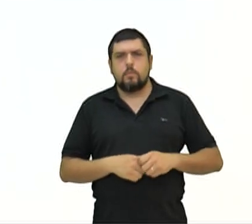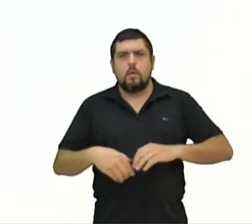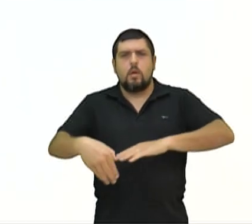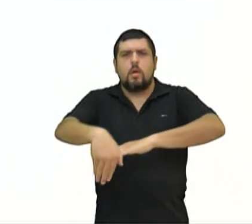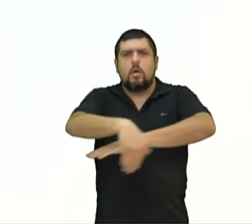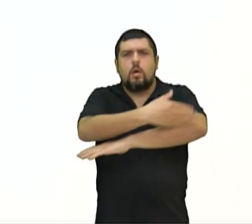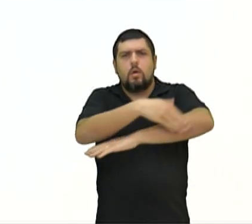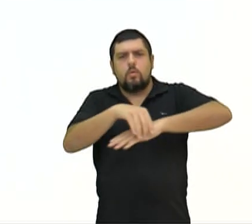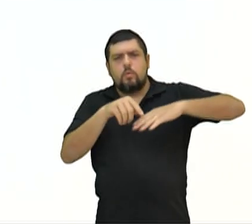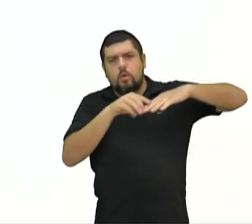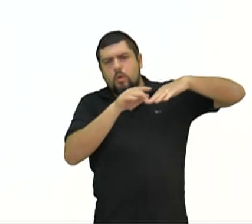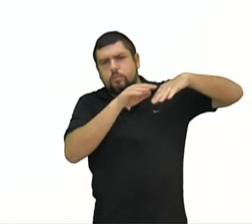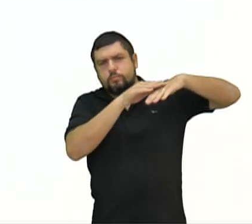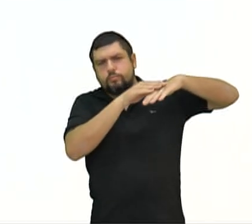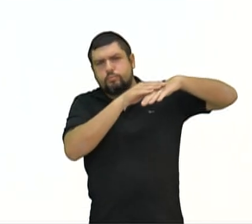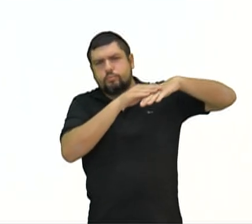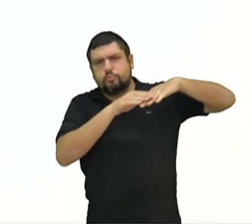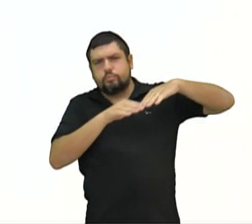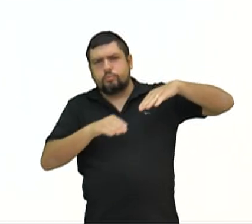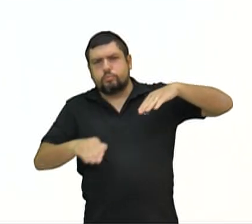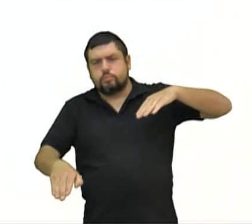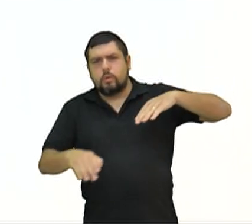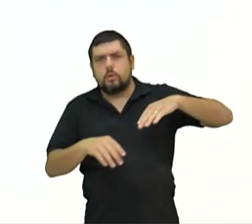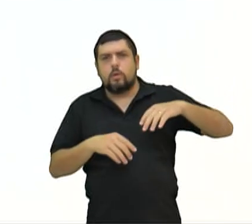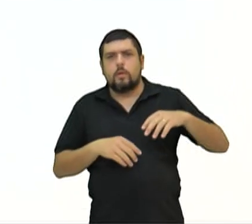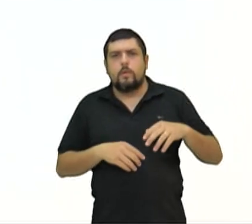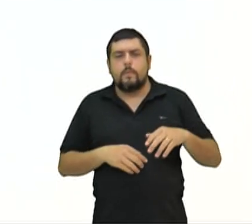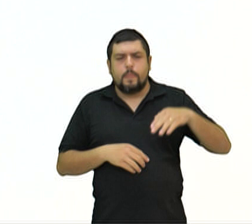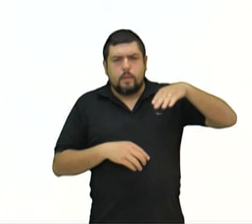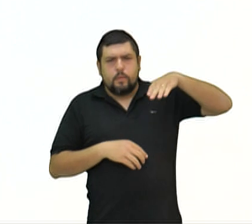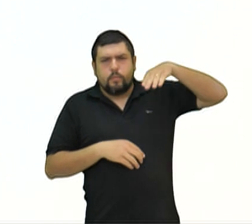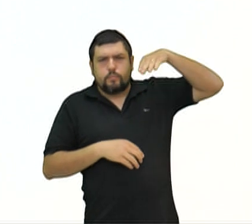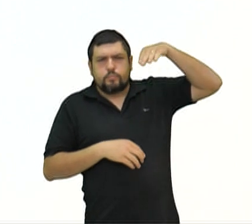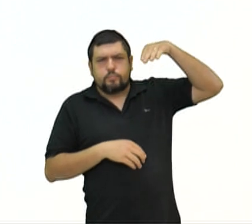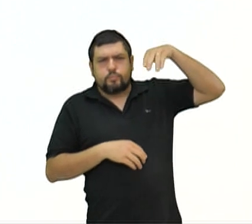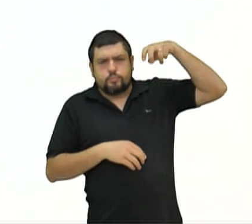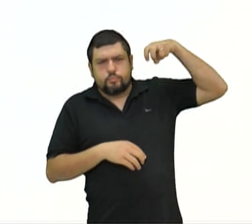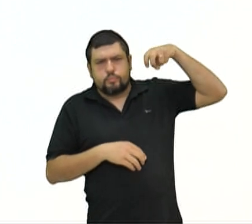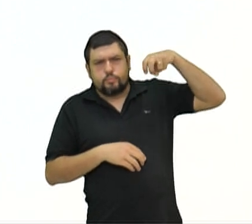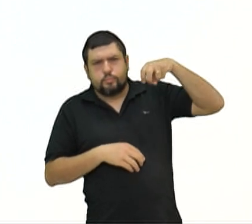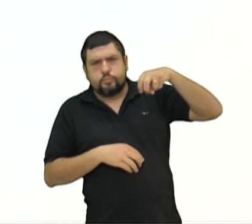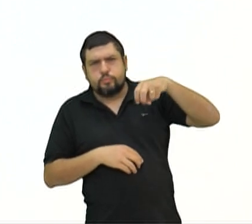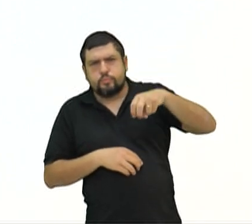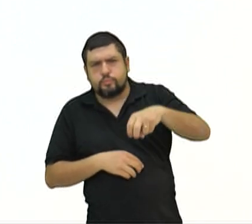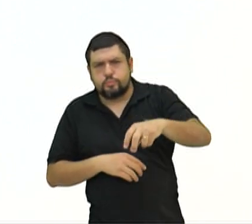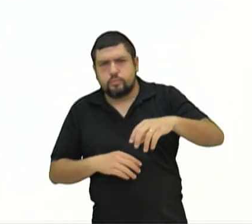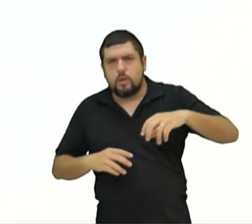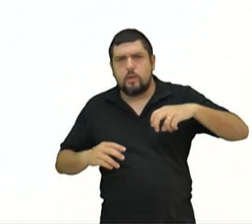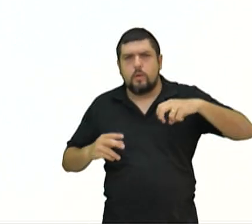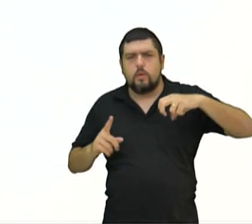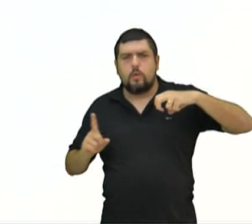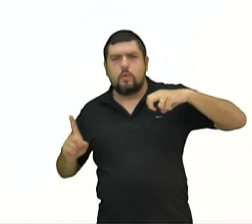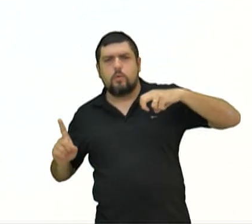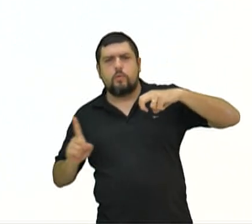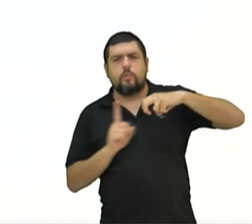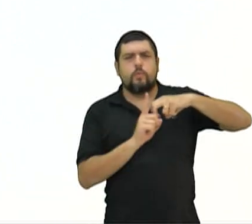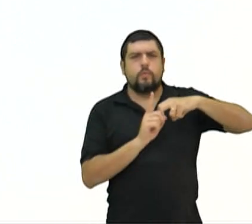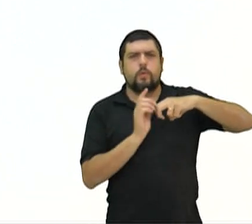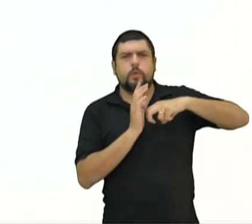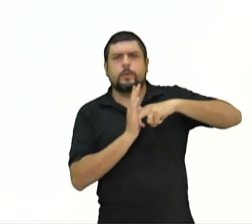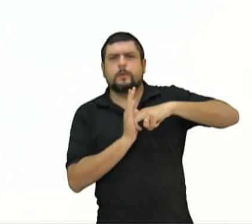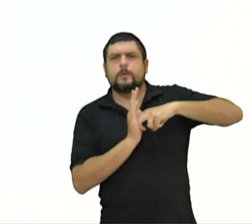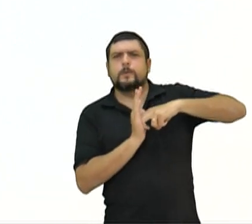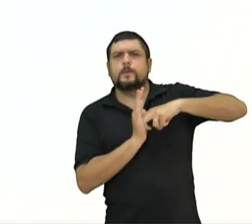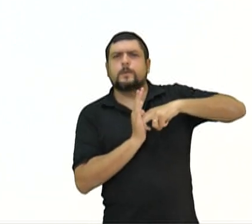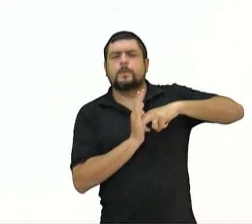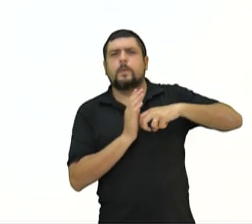segura-se um carro de uma criança impedindo seu movimento. Esse efeito se realiza graças a,